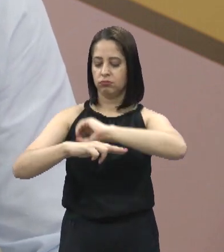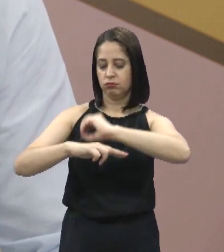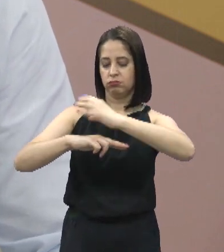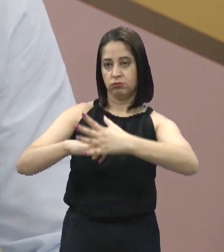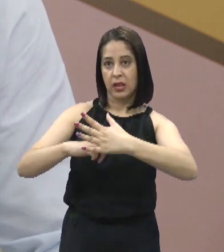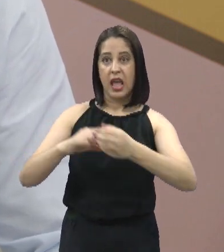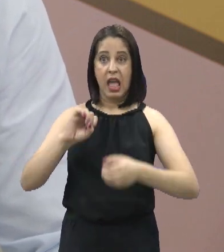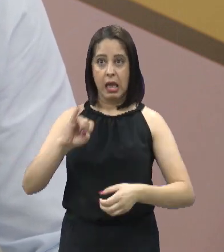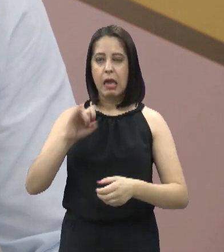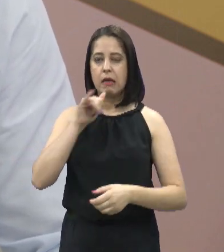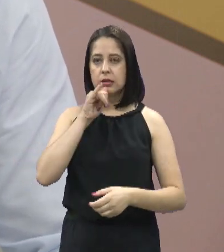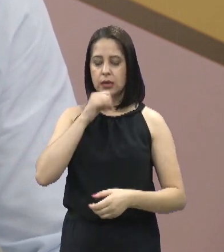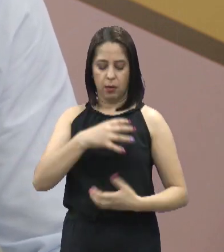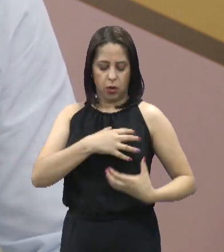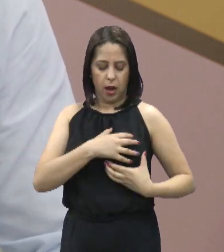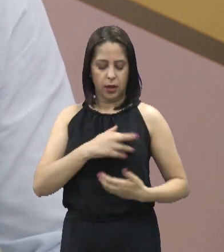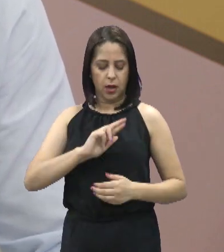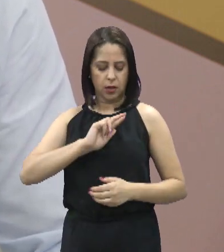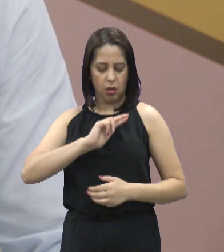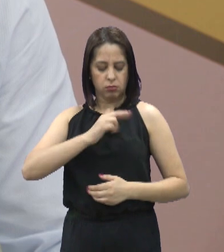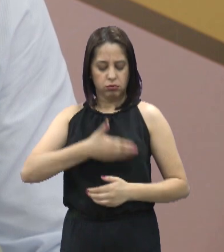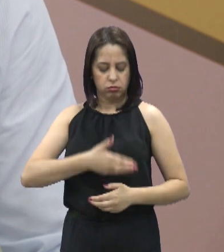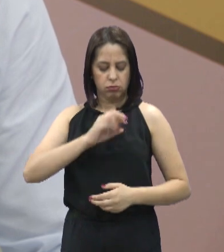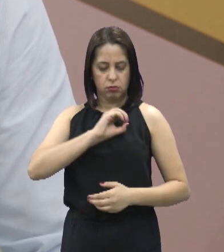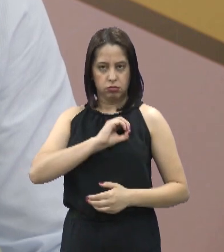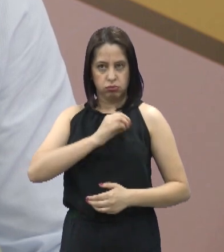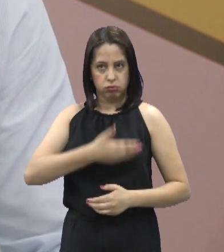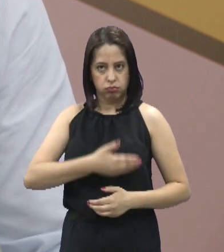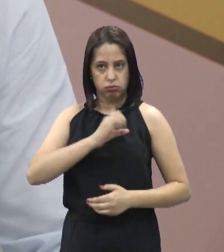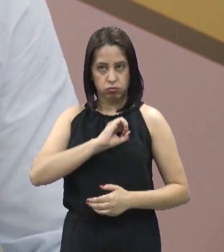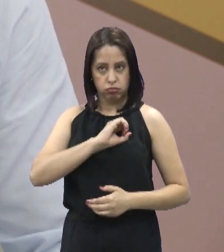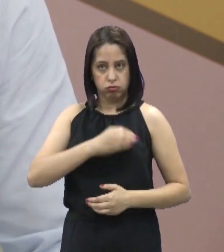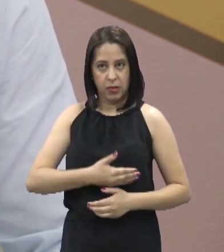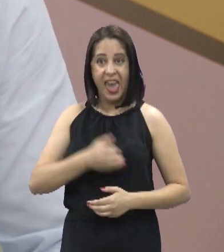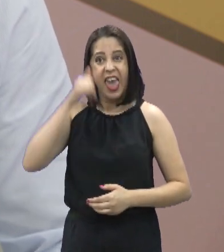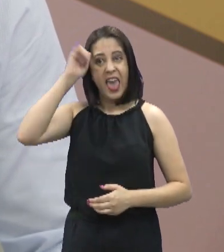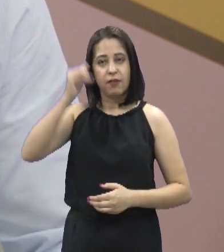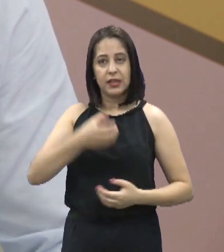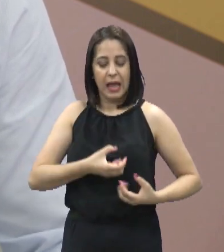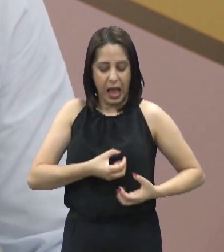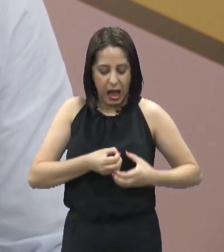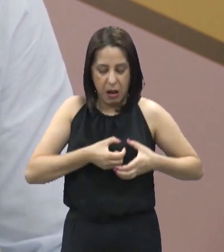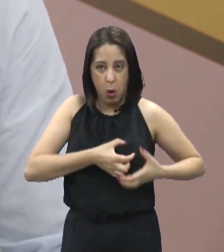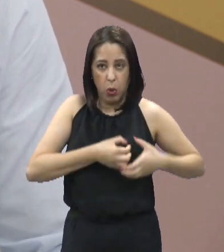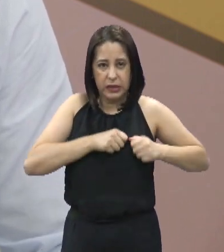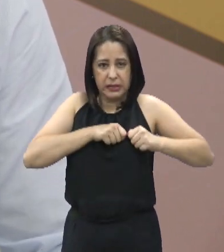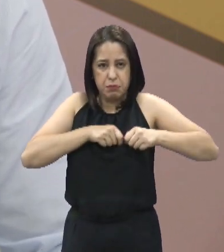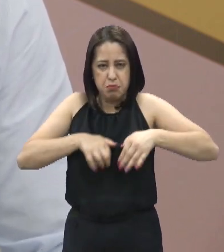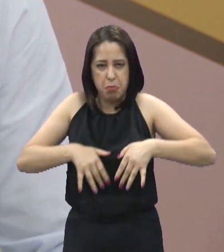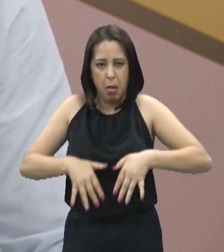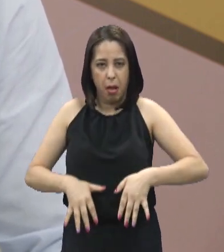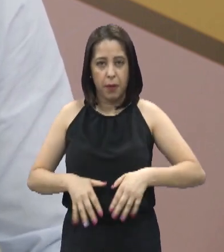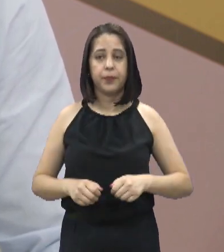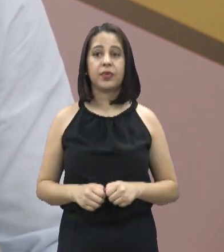o tumor para evitar a chance de formar novos tumores naquele local. Para alguns tipos de câncer de